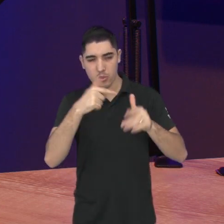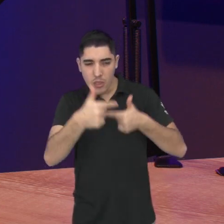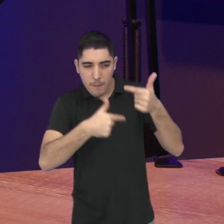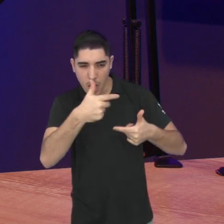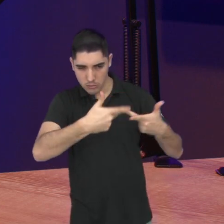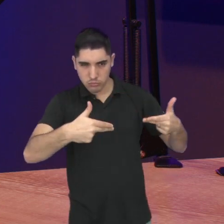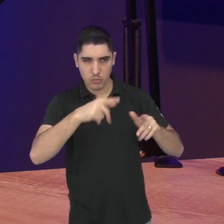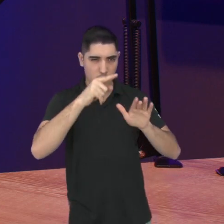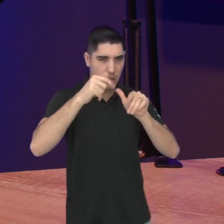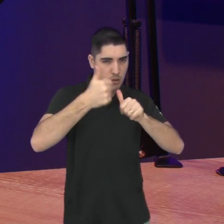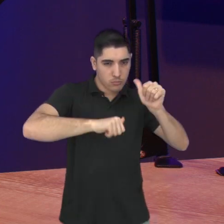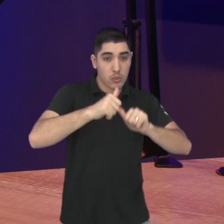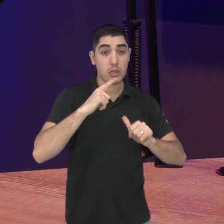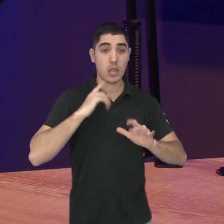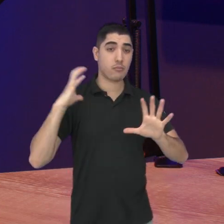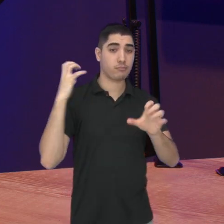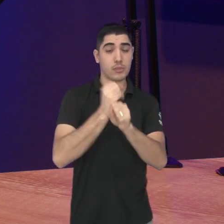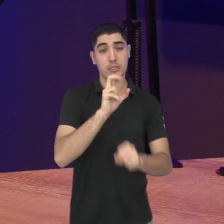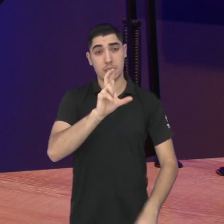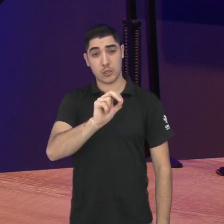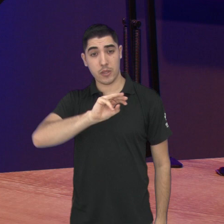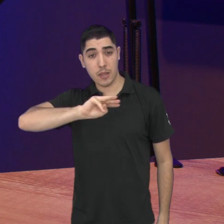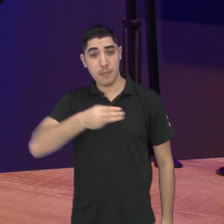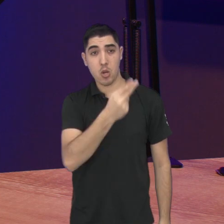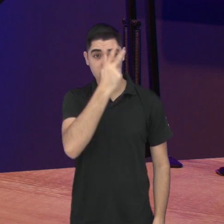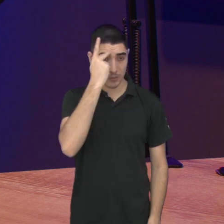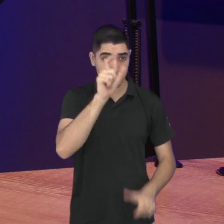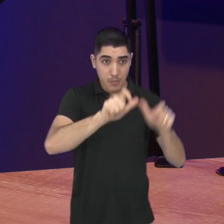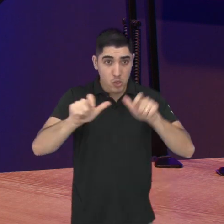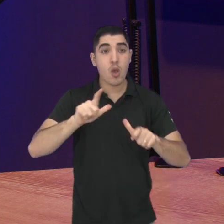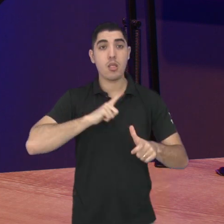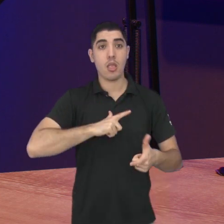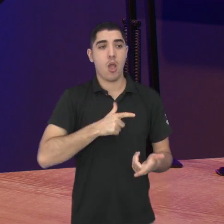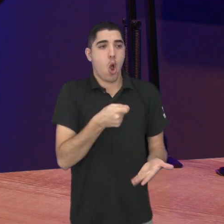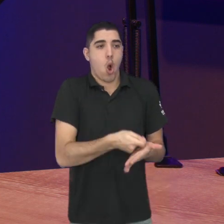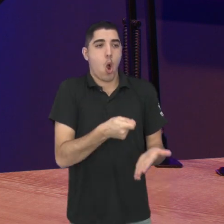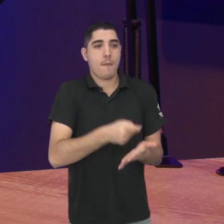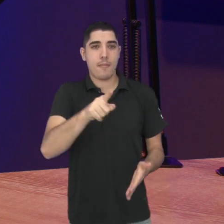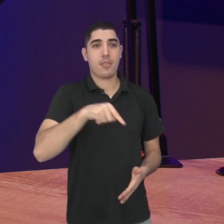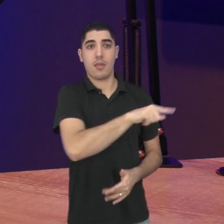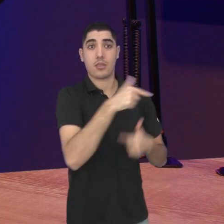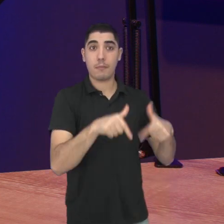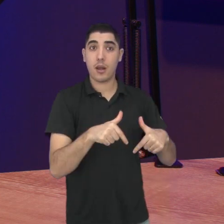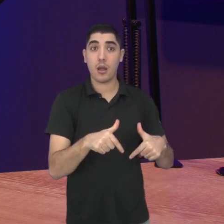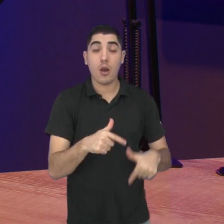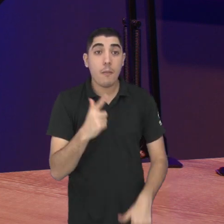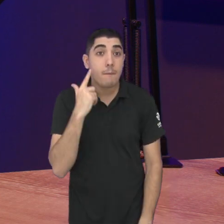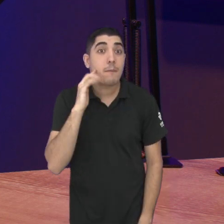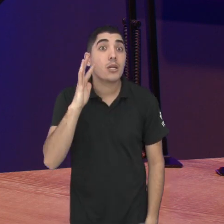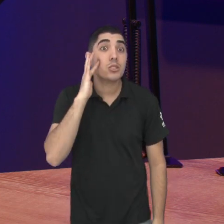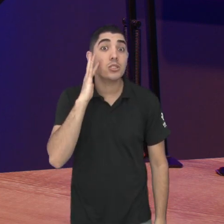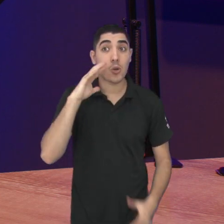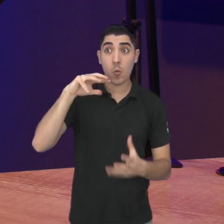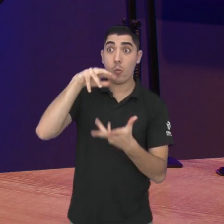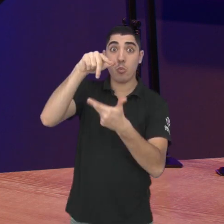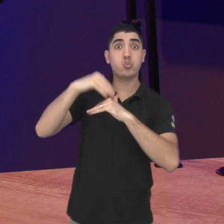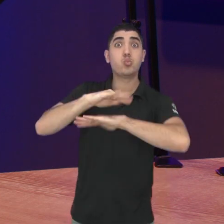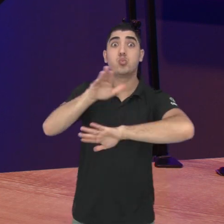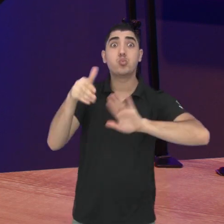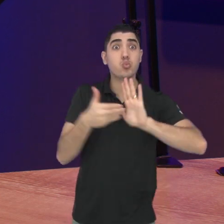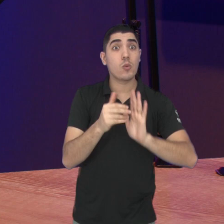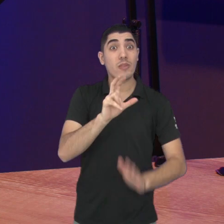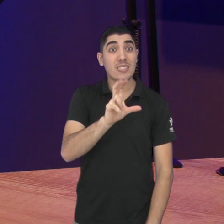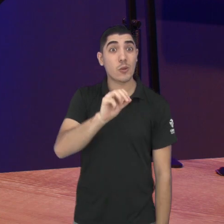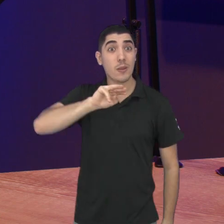de pessoas trabalhando forçado. E isso é muita coisa, gente. 50 milhões de pessoas no mundo é bastante